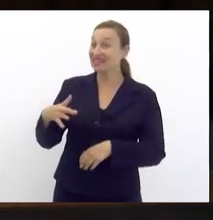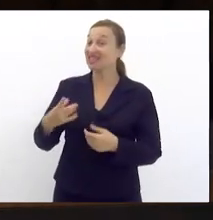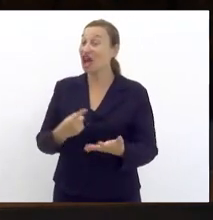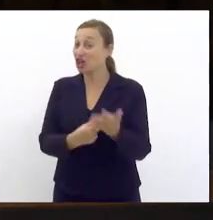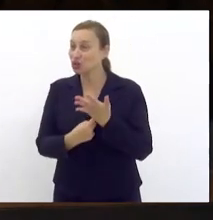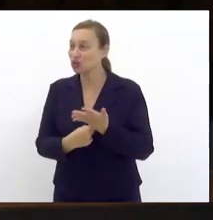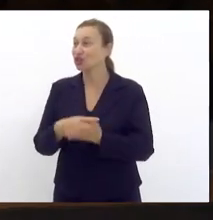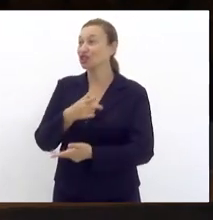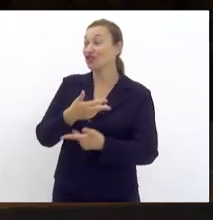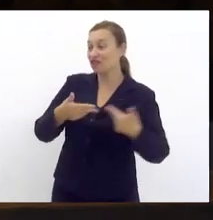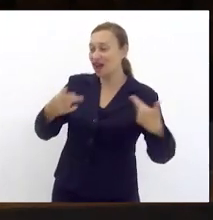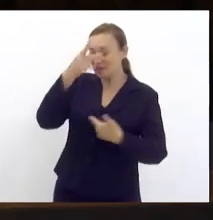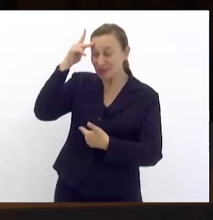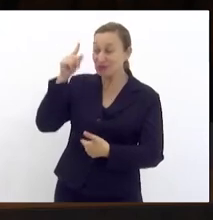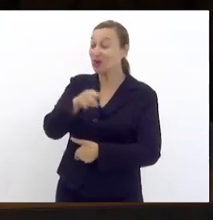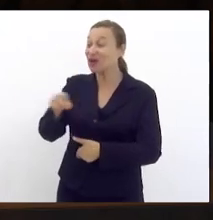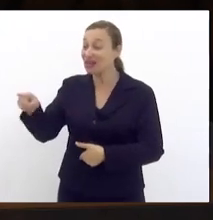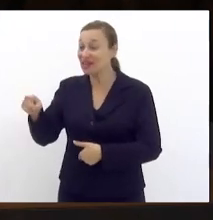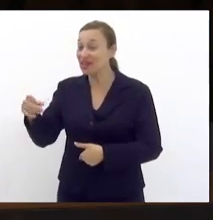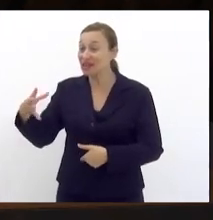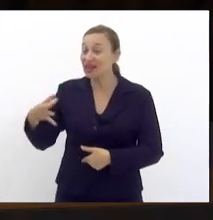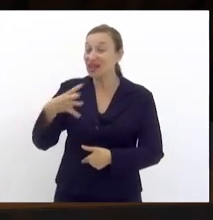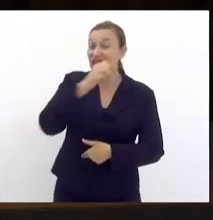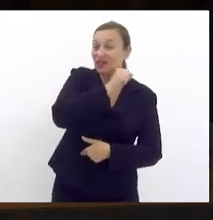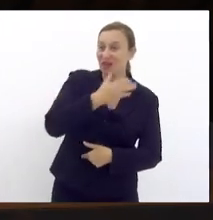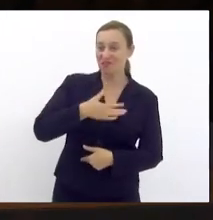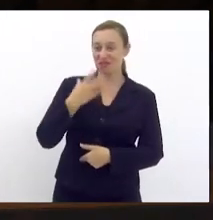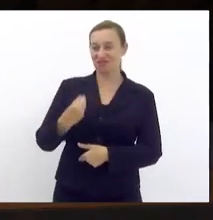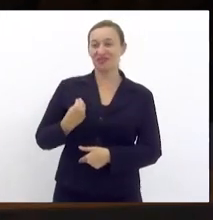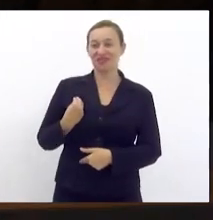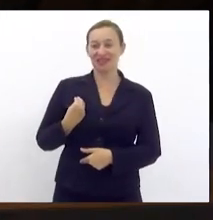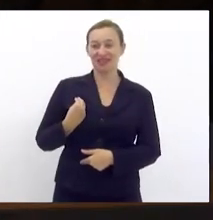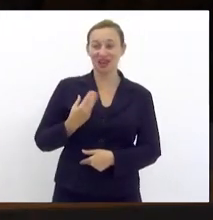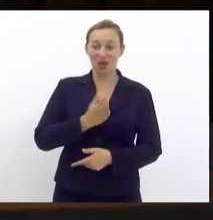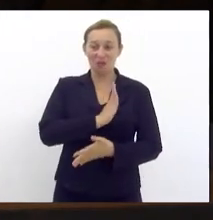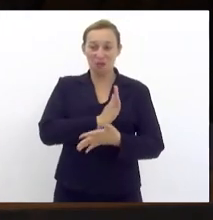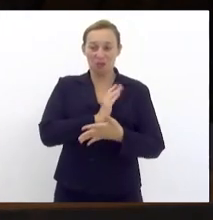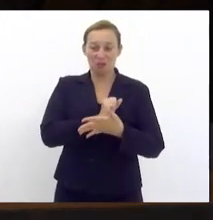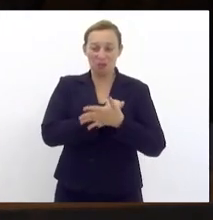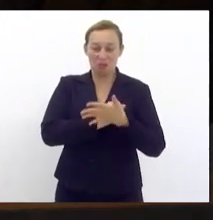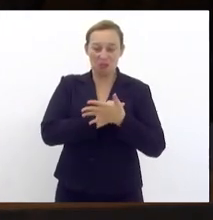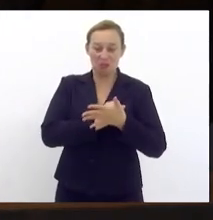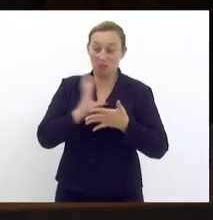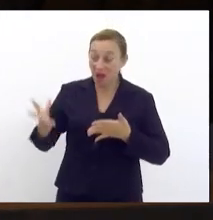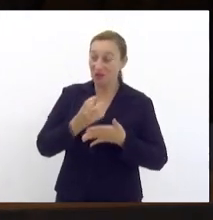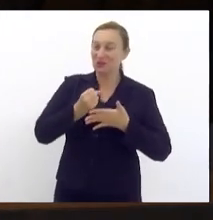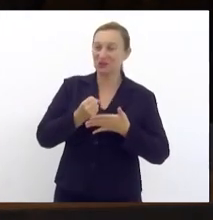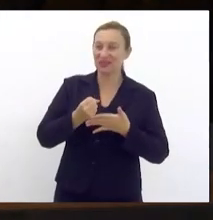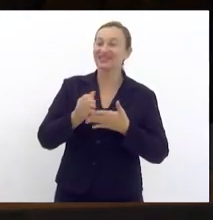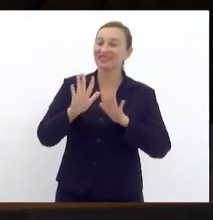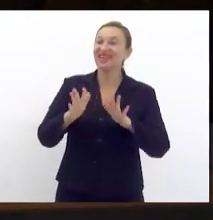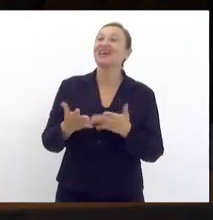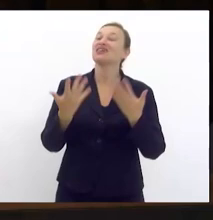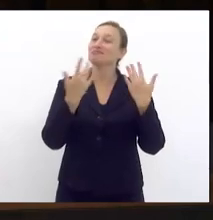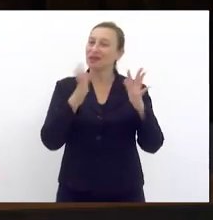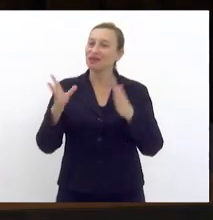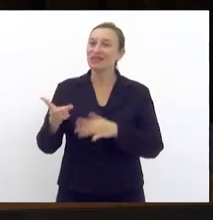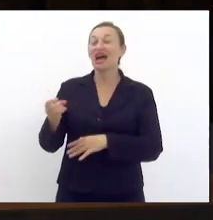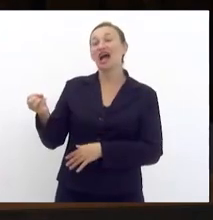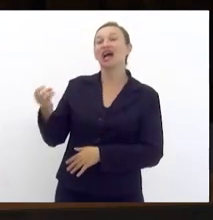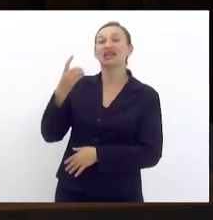muita gente aqui para me socorrer aqui, nossos valorosos bombeiros. Quero cumprimentar a nobre